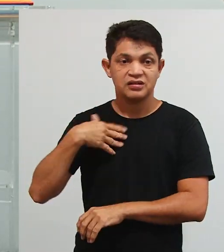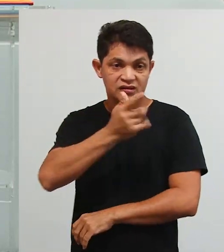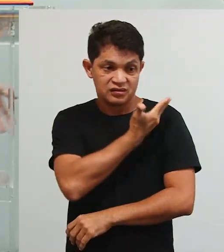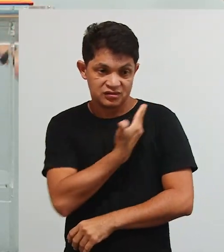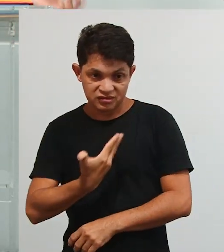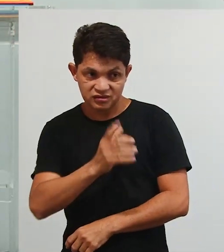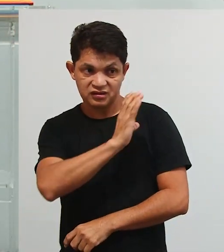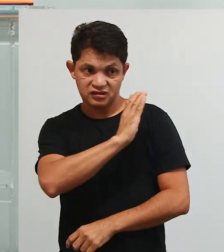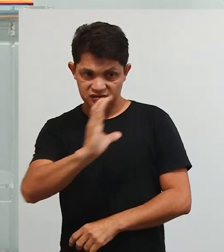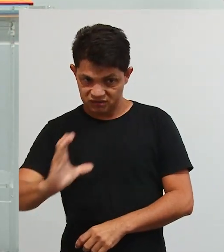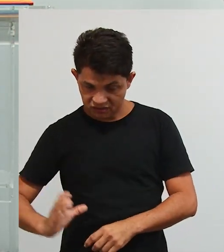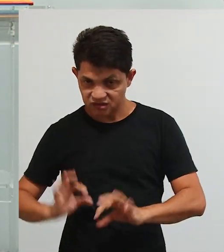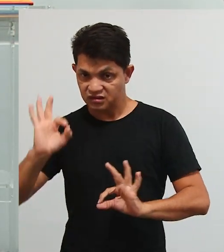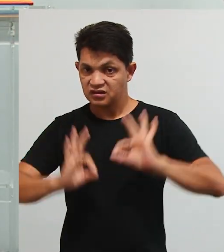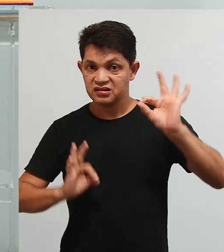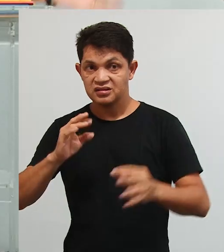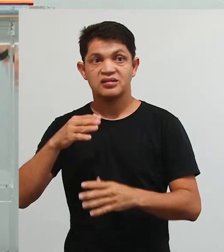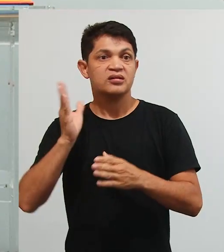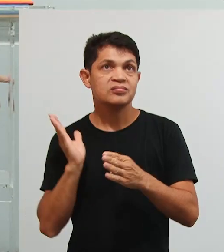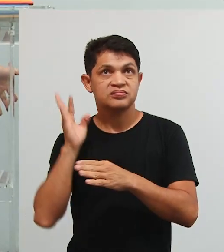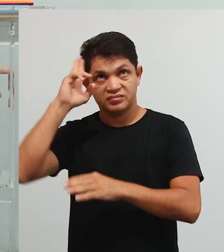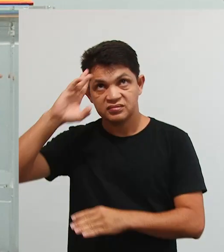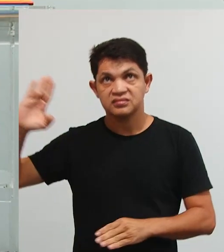lá, fazer em campo, fazer